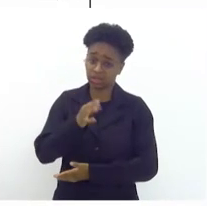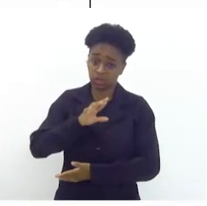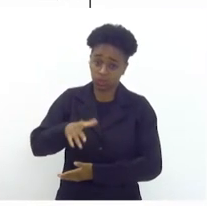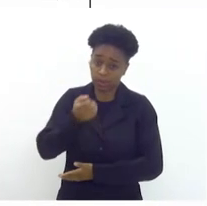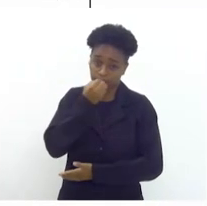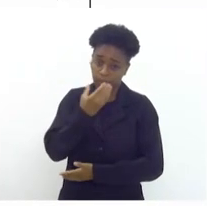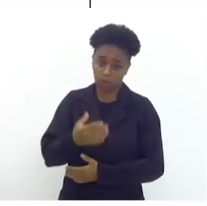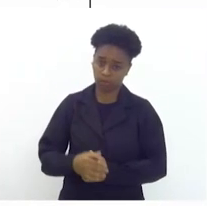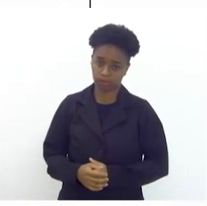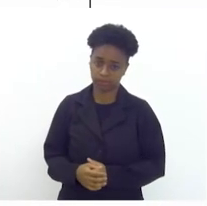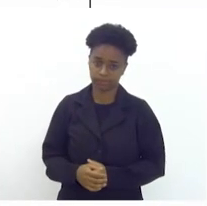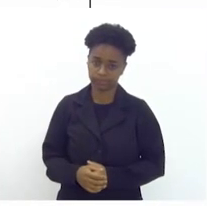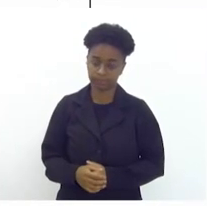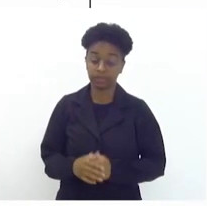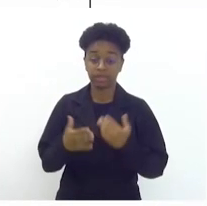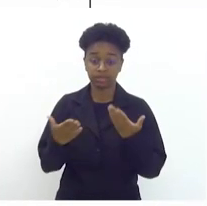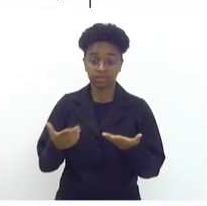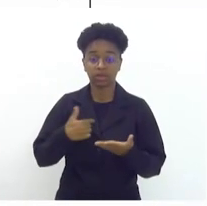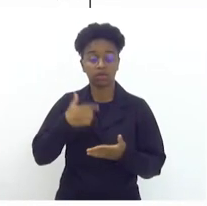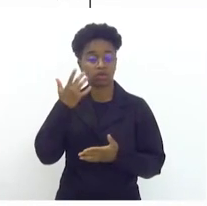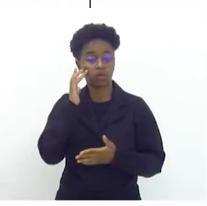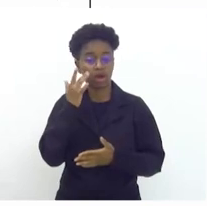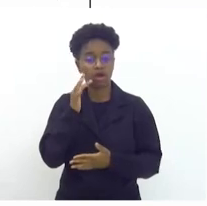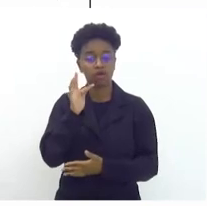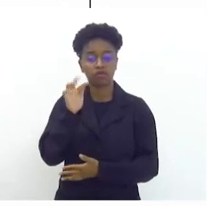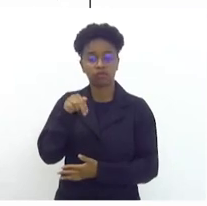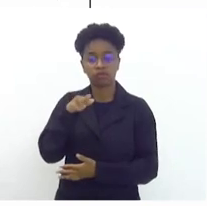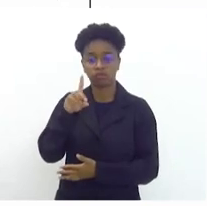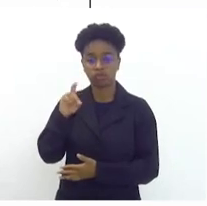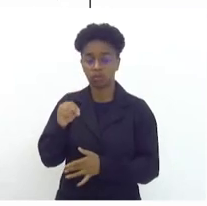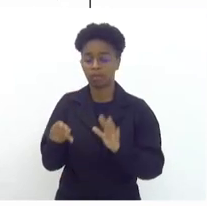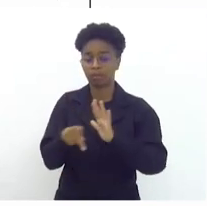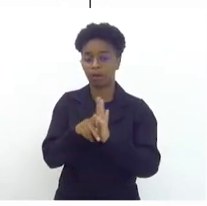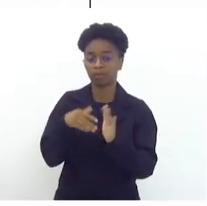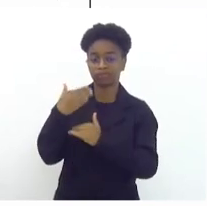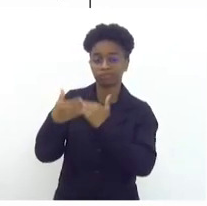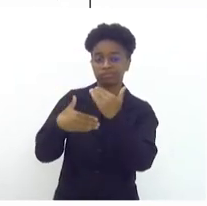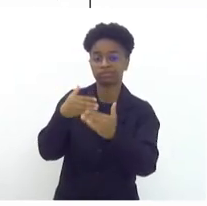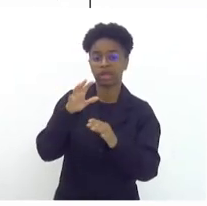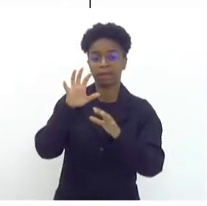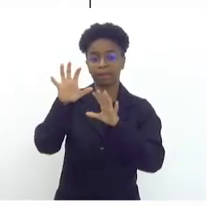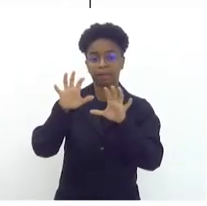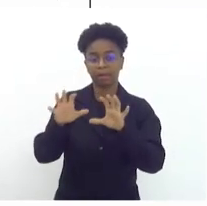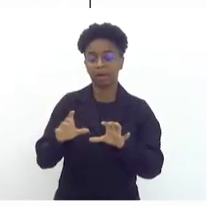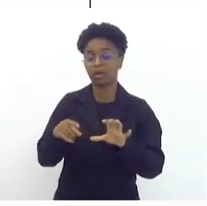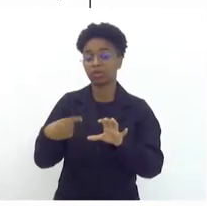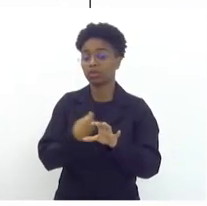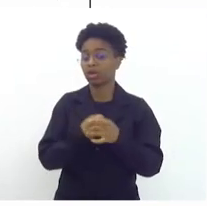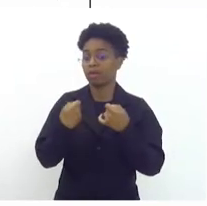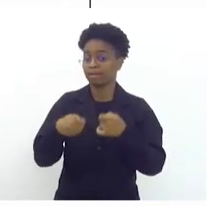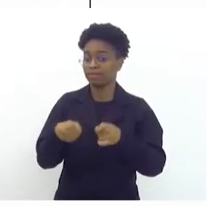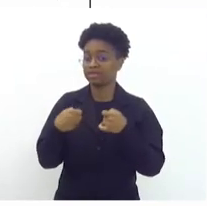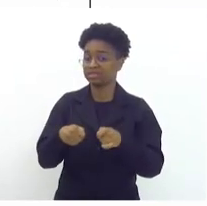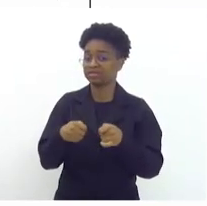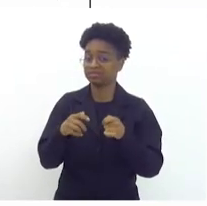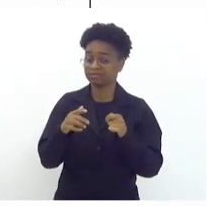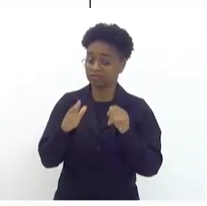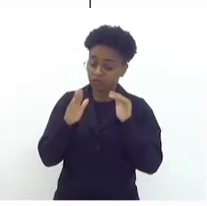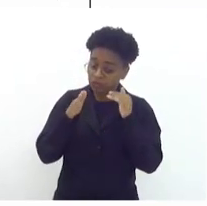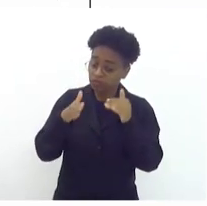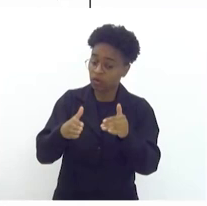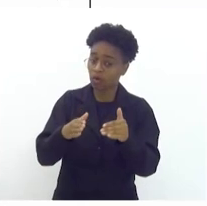então eu acho que esse fundo é de desenvolvimento Regional ele devemos ter um olhar particularmente